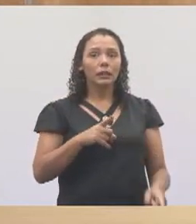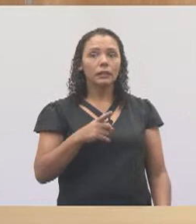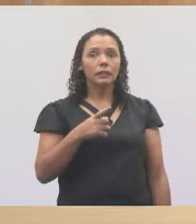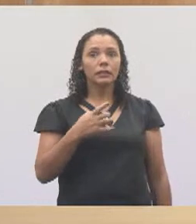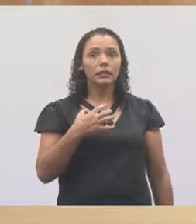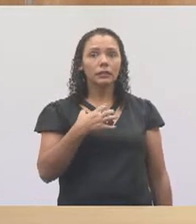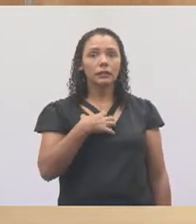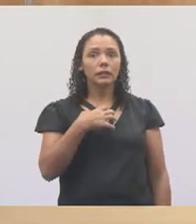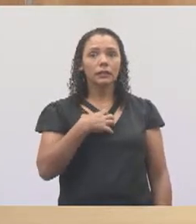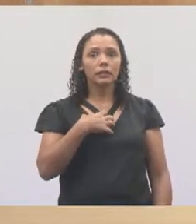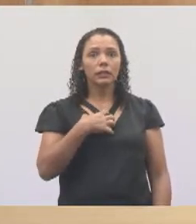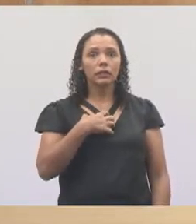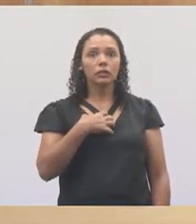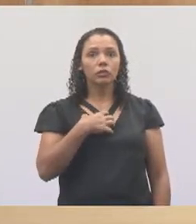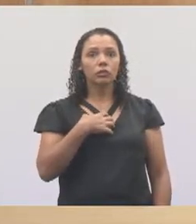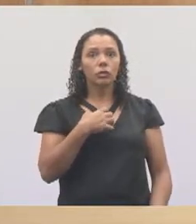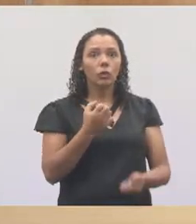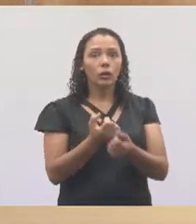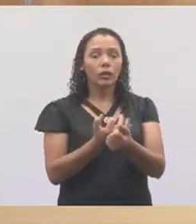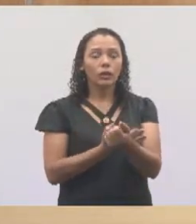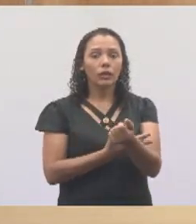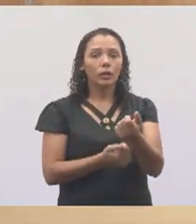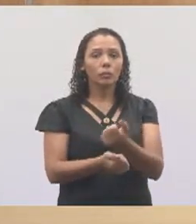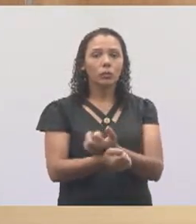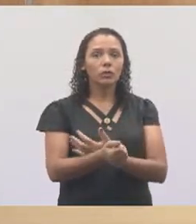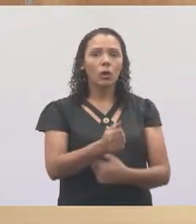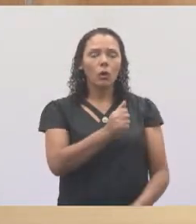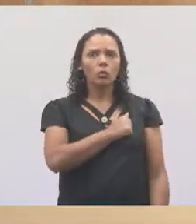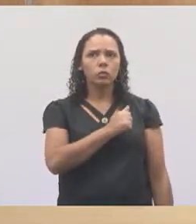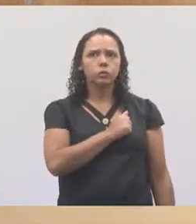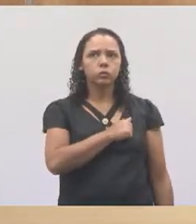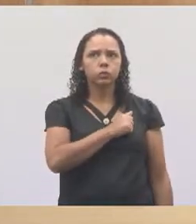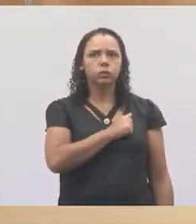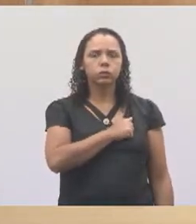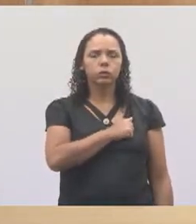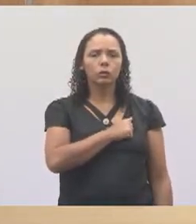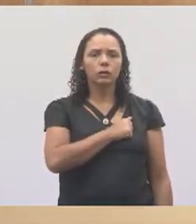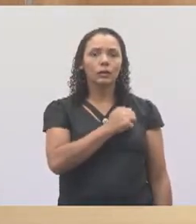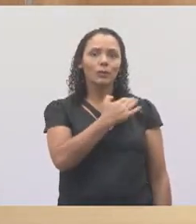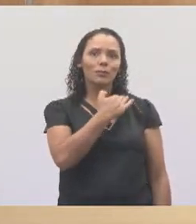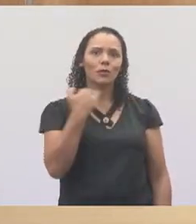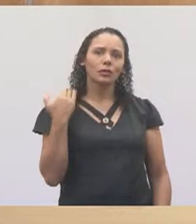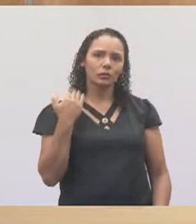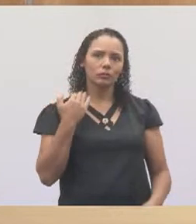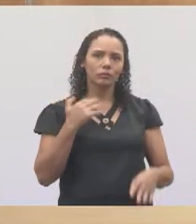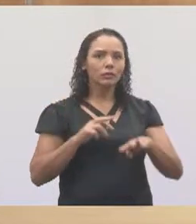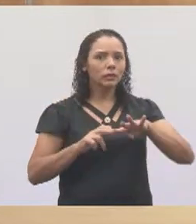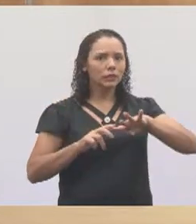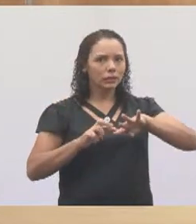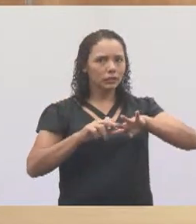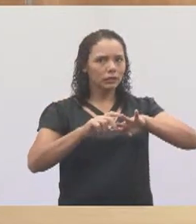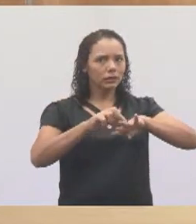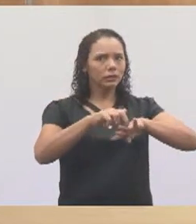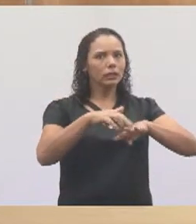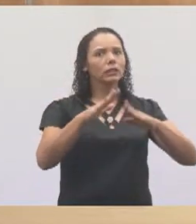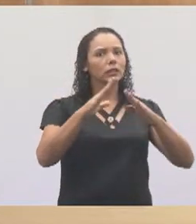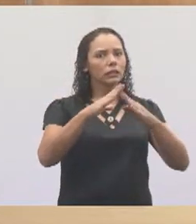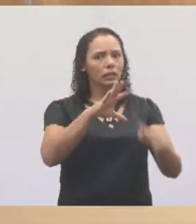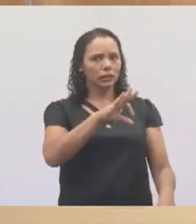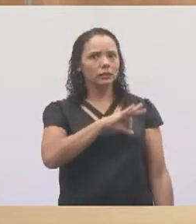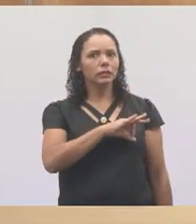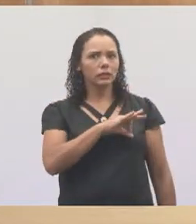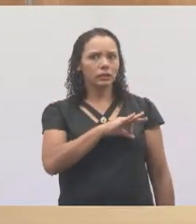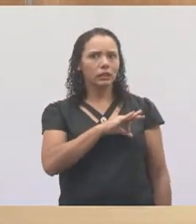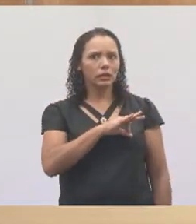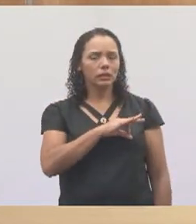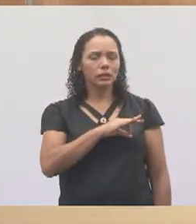óbito, porque teve um infarto ali nas escadas da delegacia, não é? Ali da Siqueira